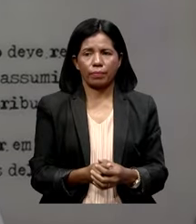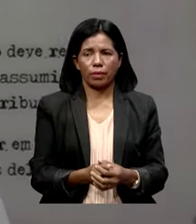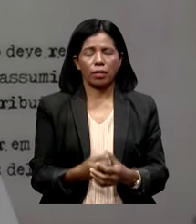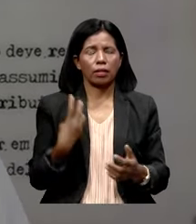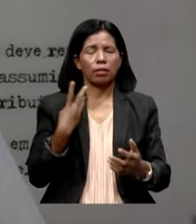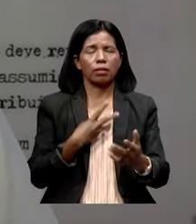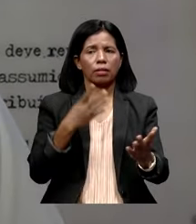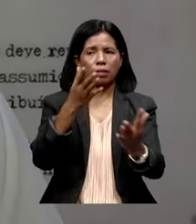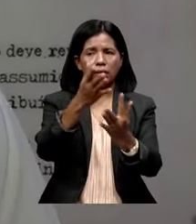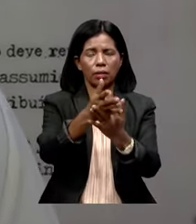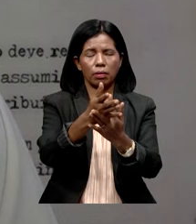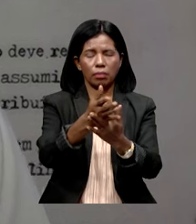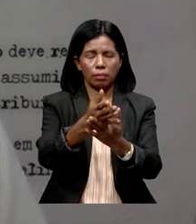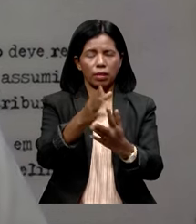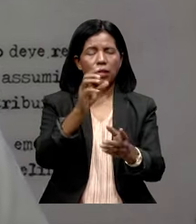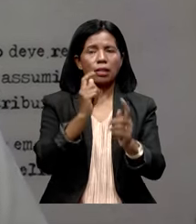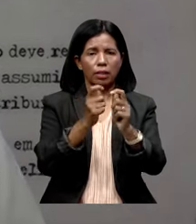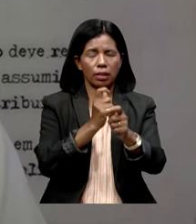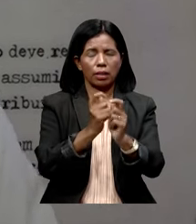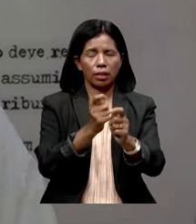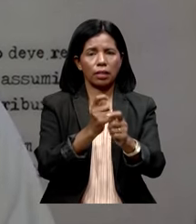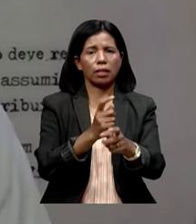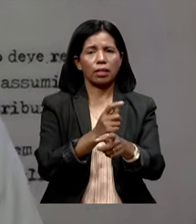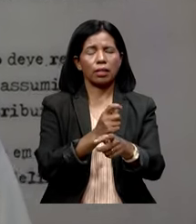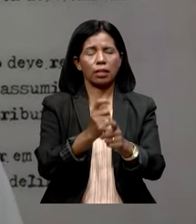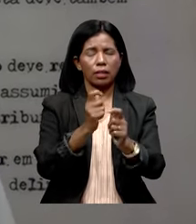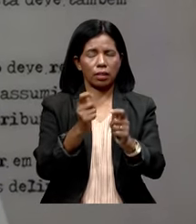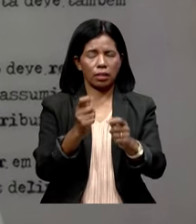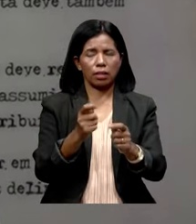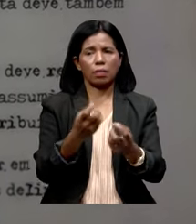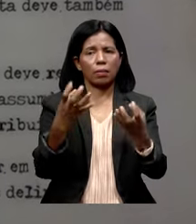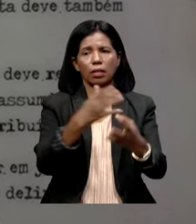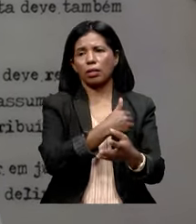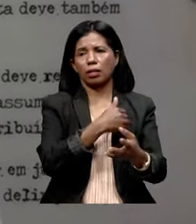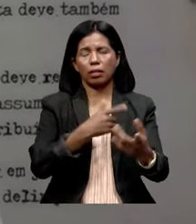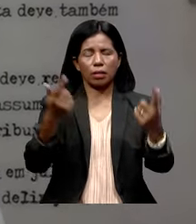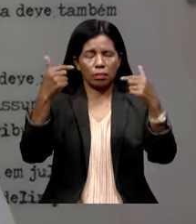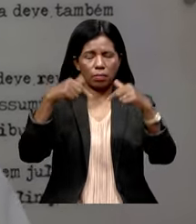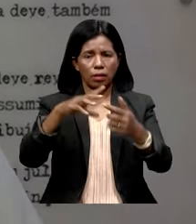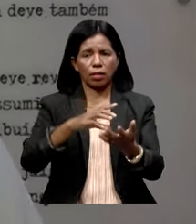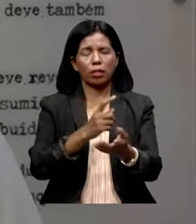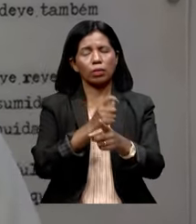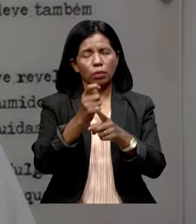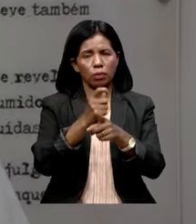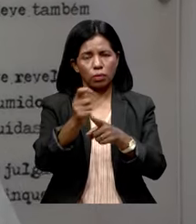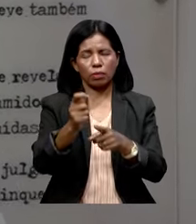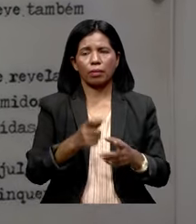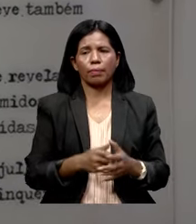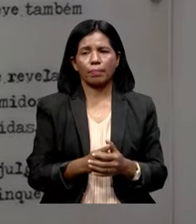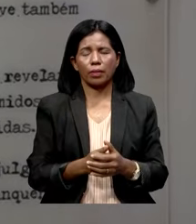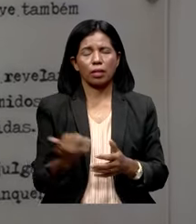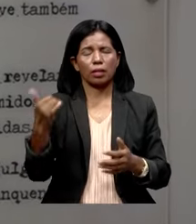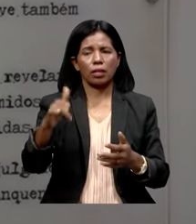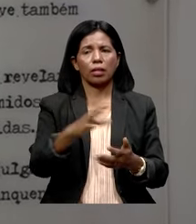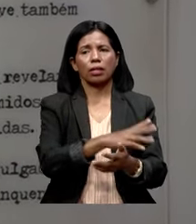tamba bolso de ane barak nebe se dao com nós a maituir. Então a hira Sira maituir e